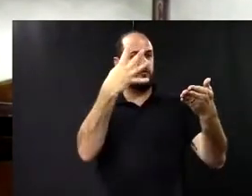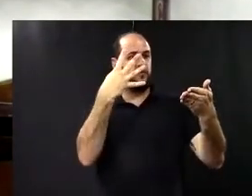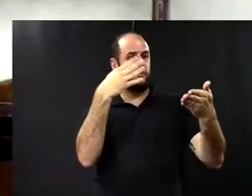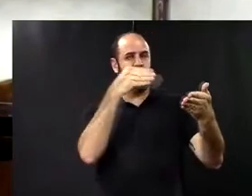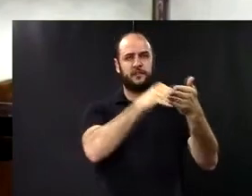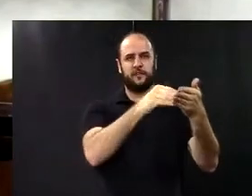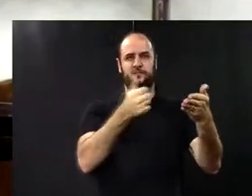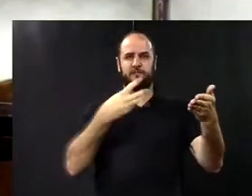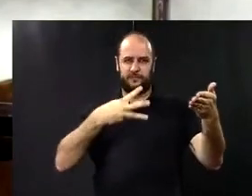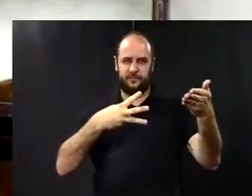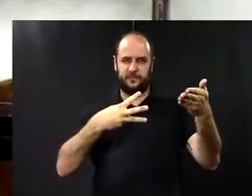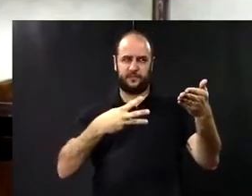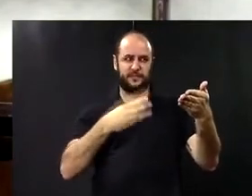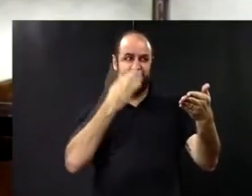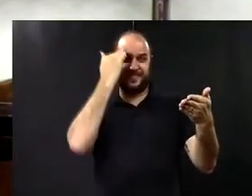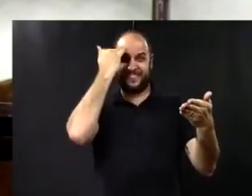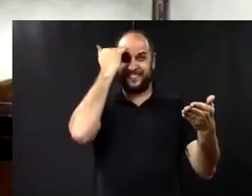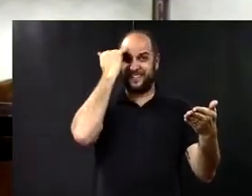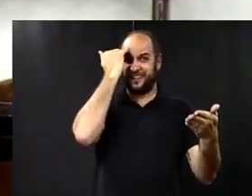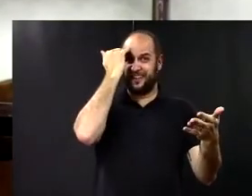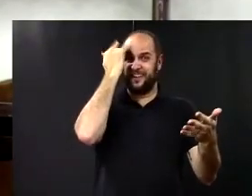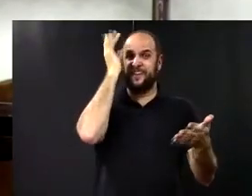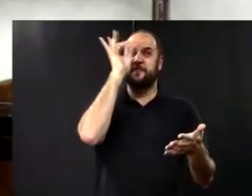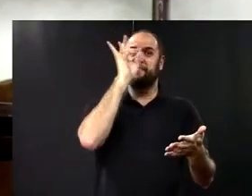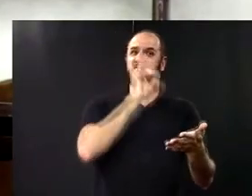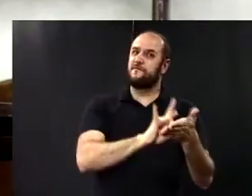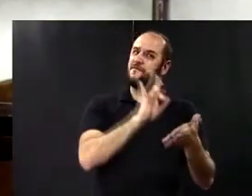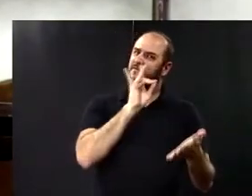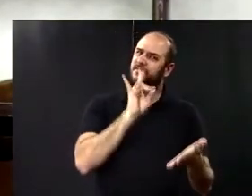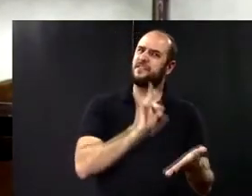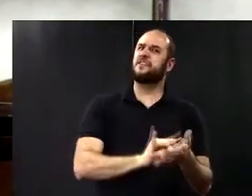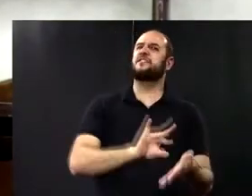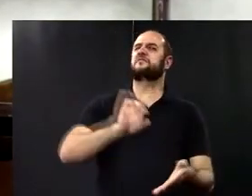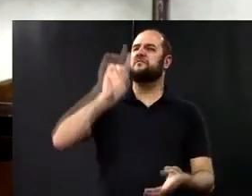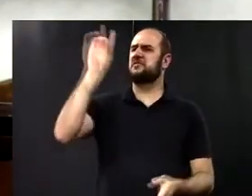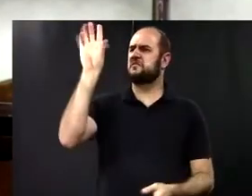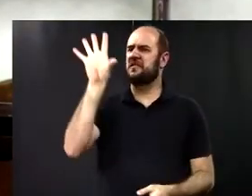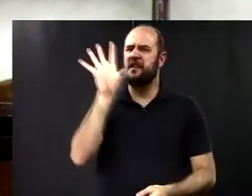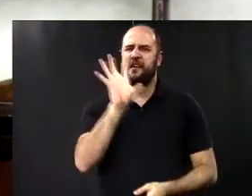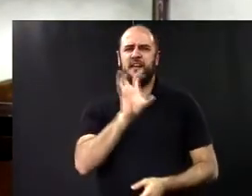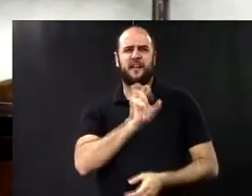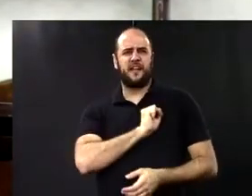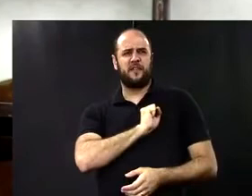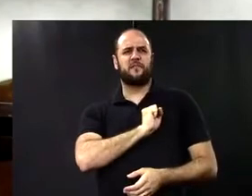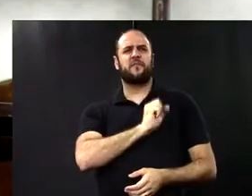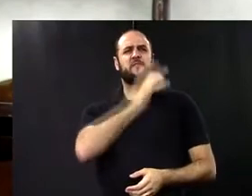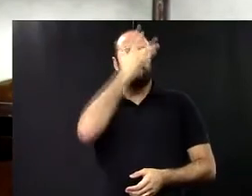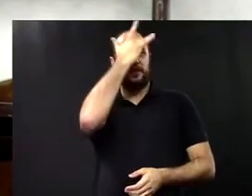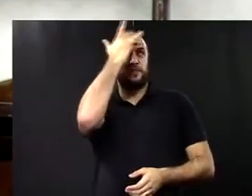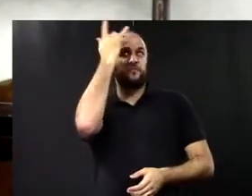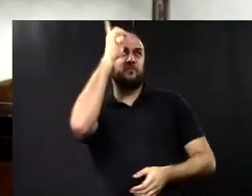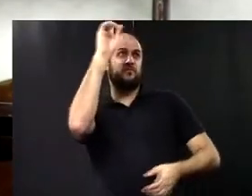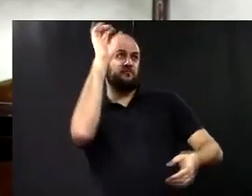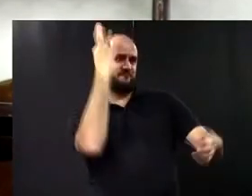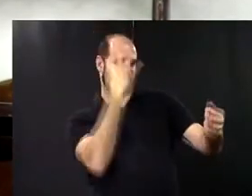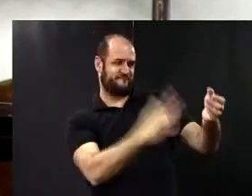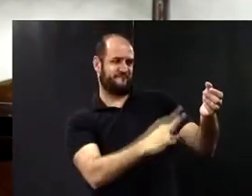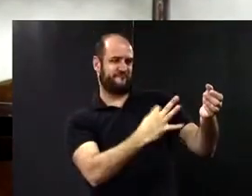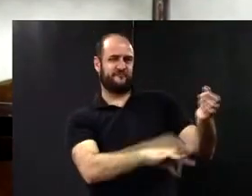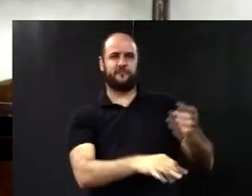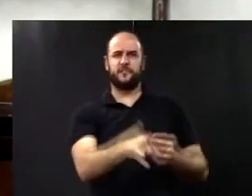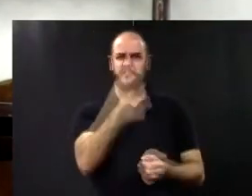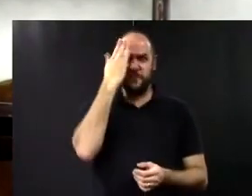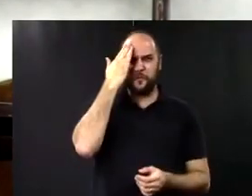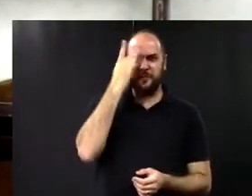13 e entender que, de fato, Deus ama a quem disciplina. Você sabia